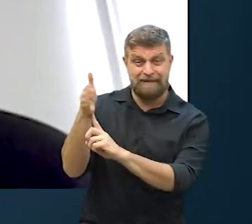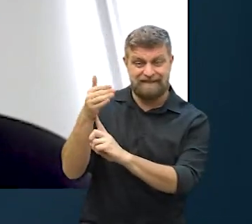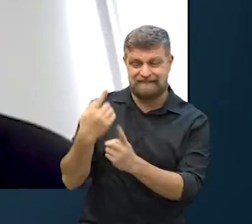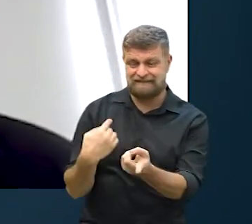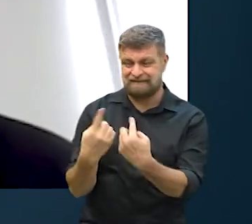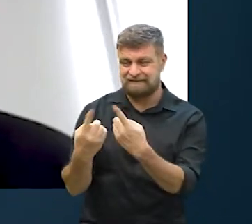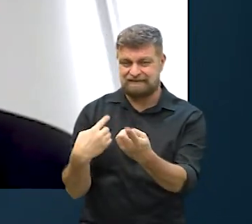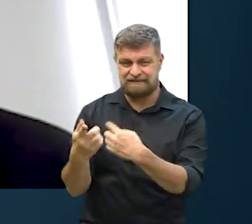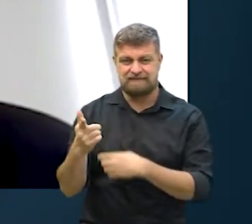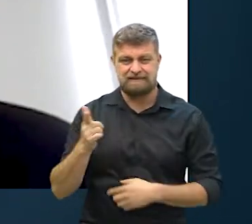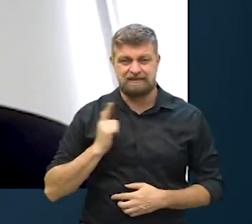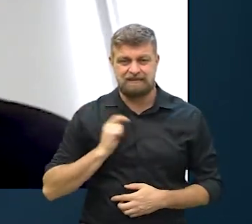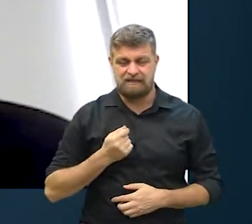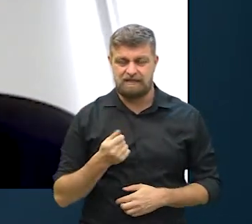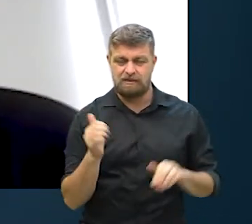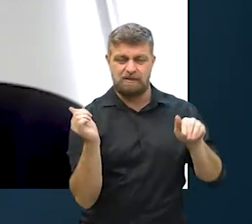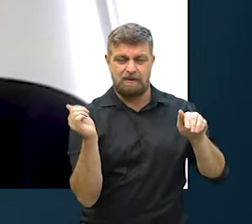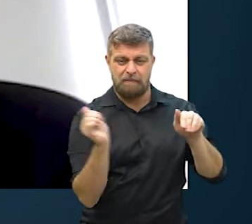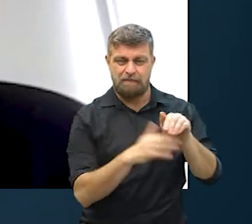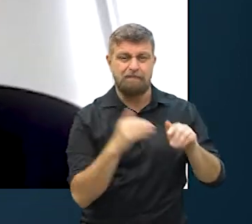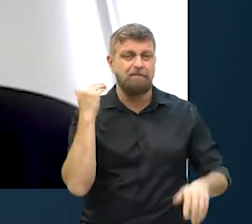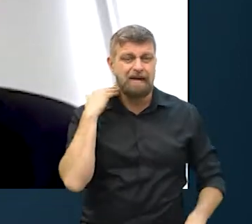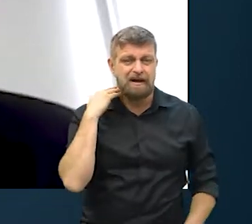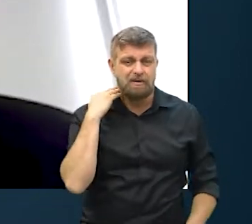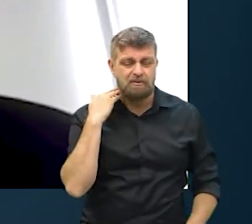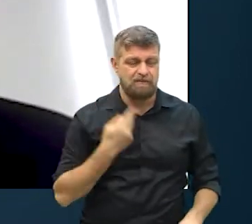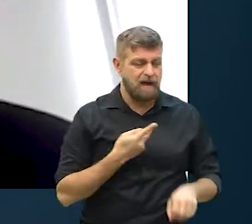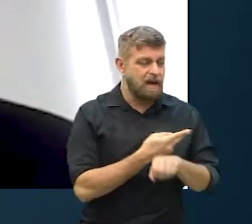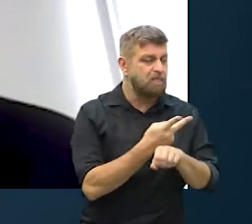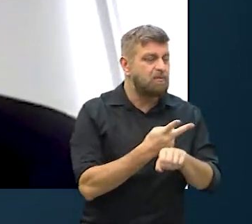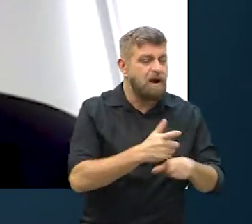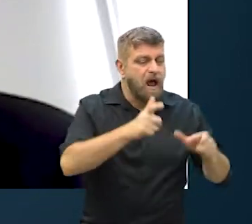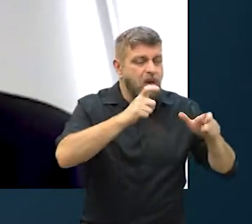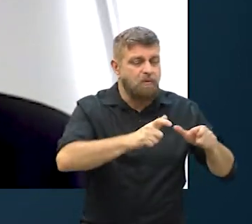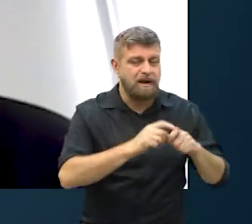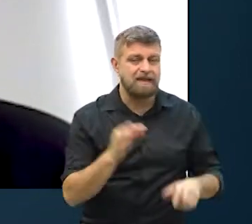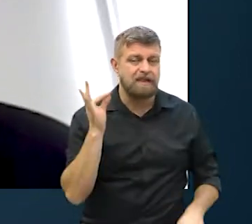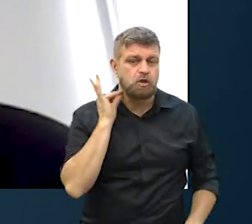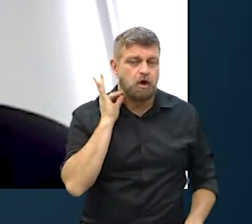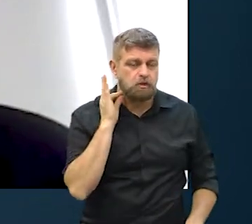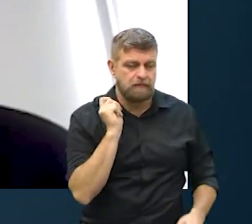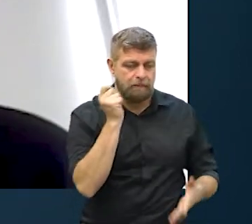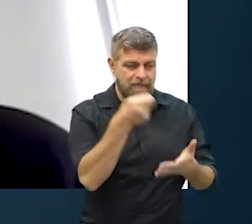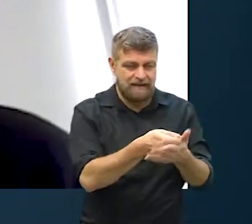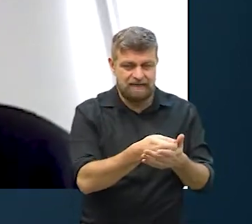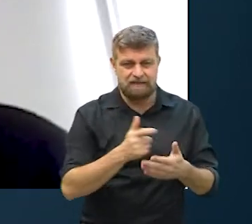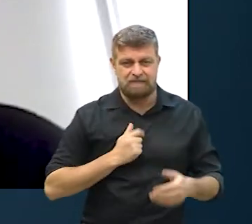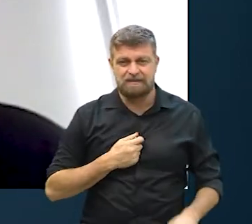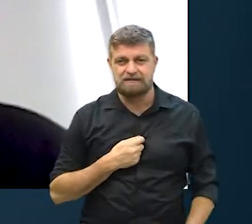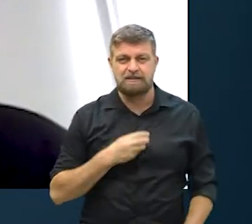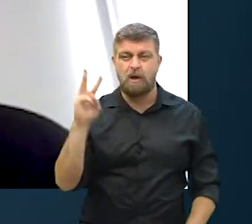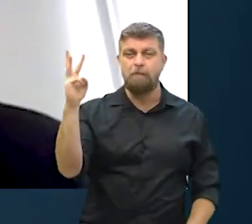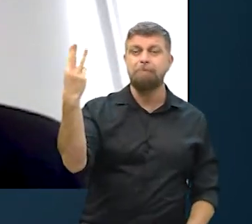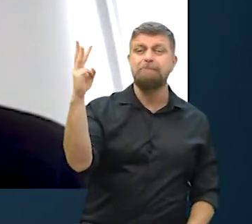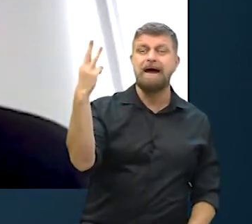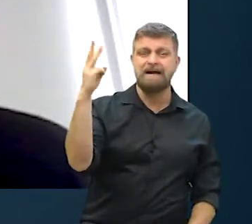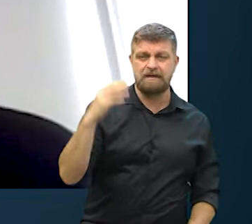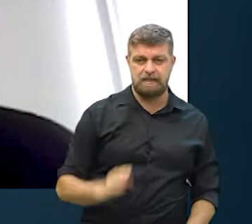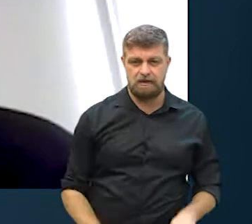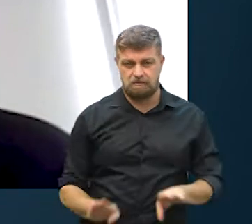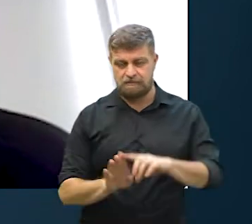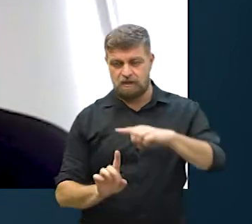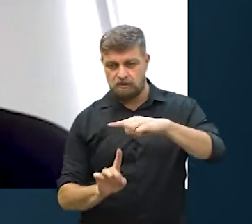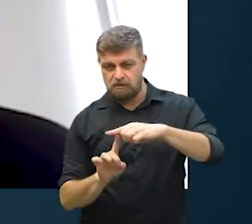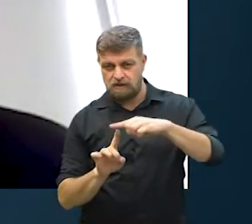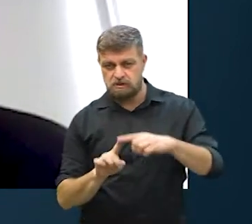pagar uma conta, ele vai ter na estrada várias lotéricas que ele consegue ter acesso. Agora, se esse caminhoneiro está no interior do Maranhão,